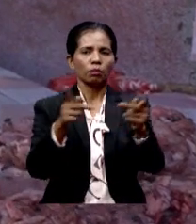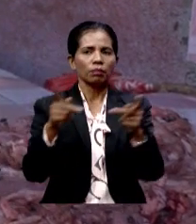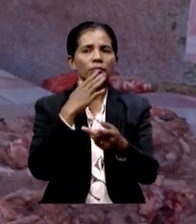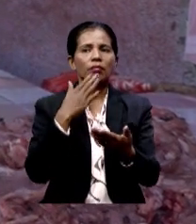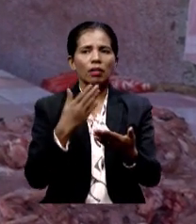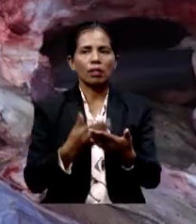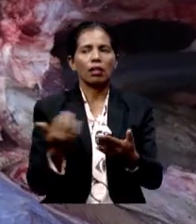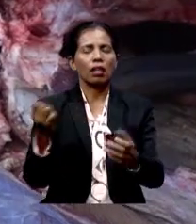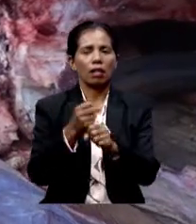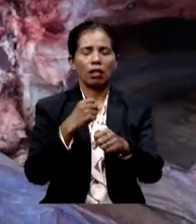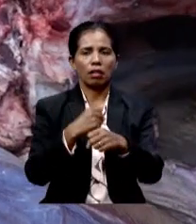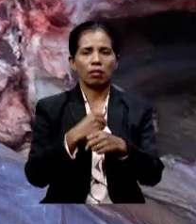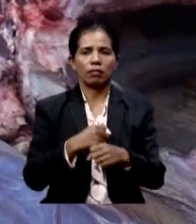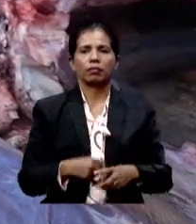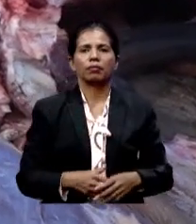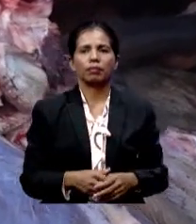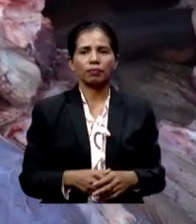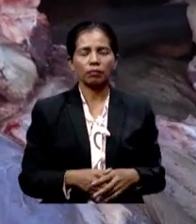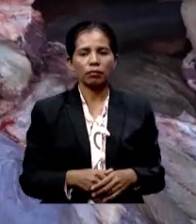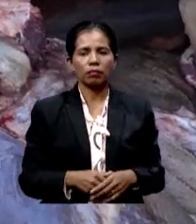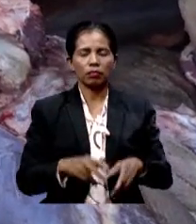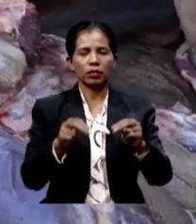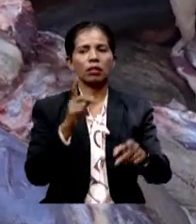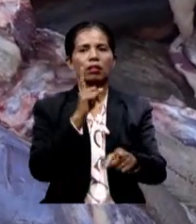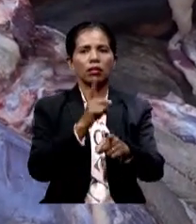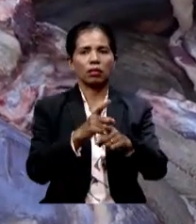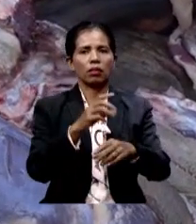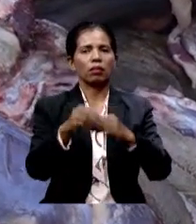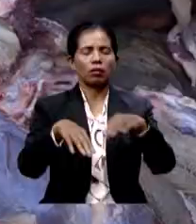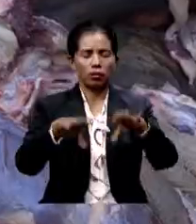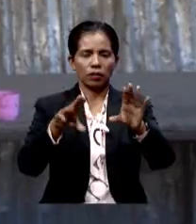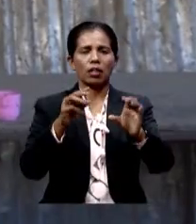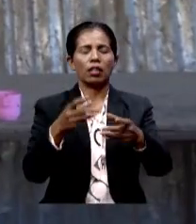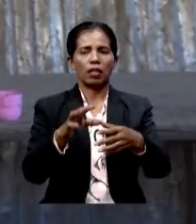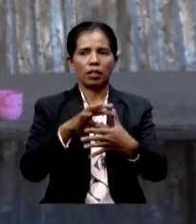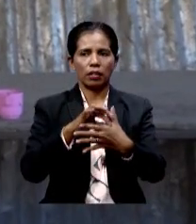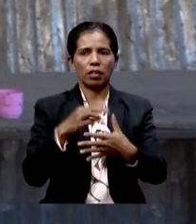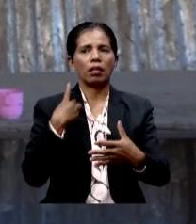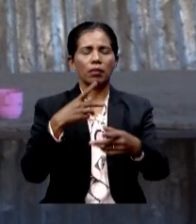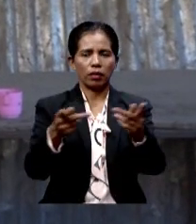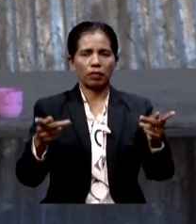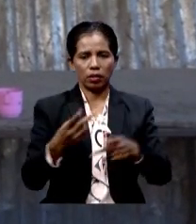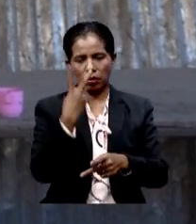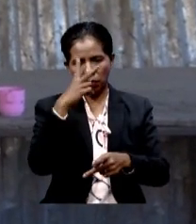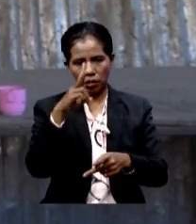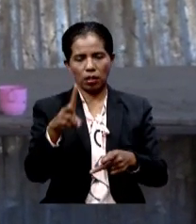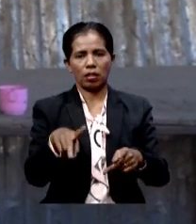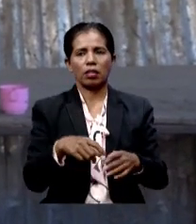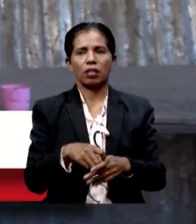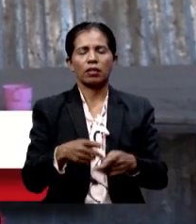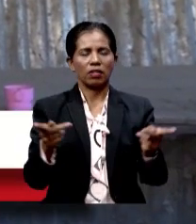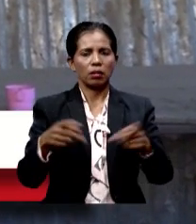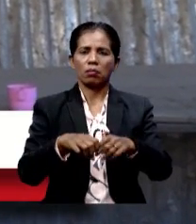se hal mercado precisa precisa ter as condições quando vai falar na nian yani amne fatin tabo chira mai are fatin